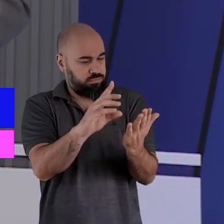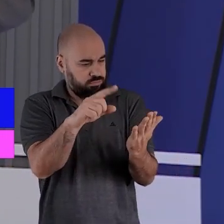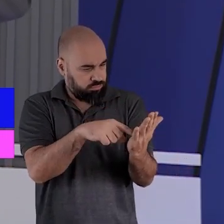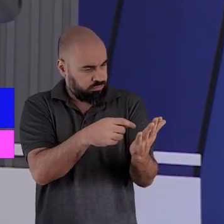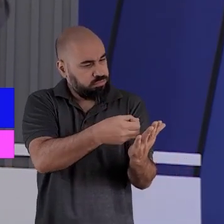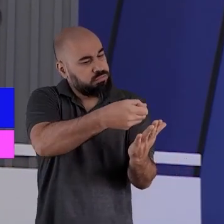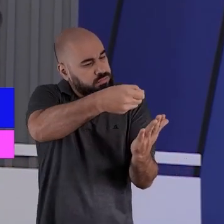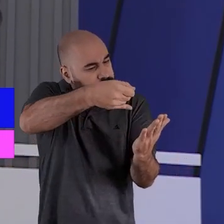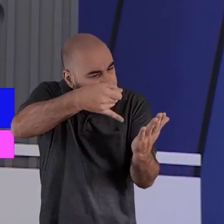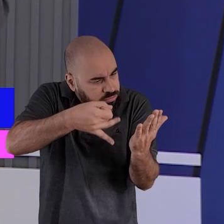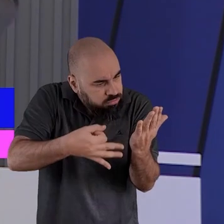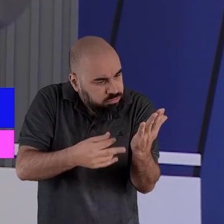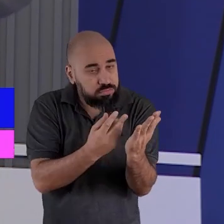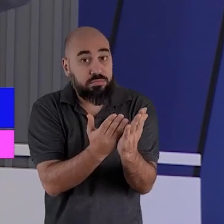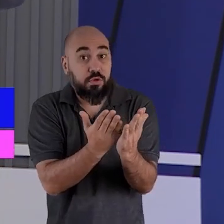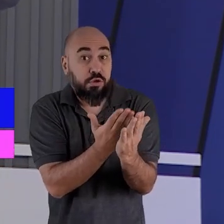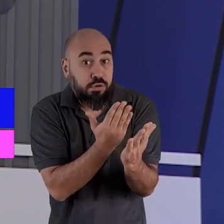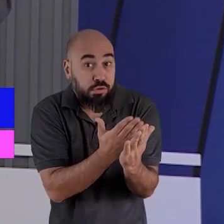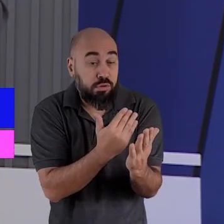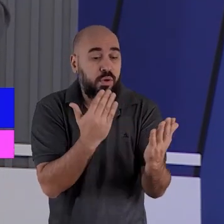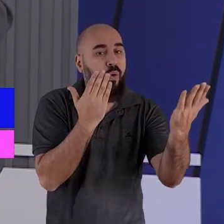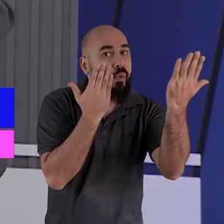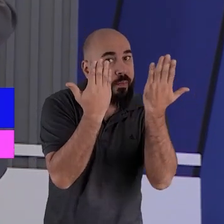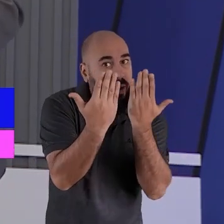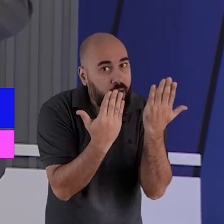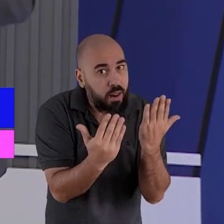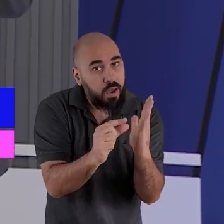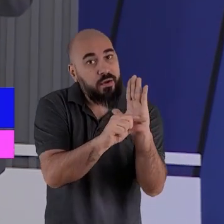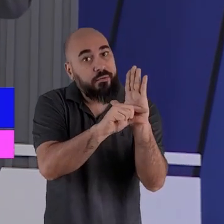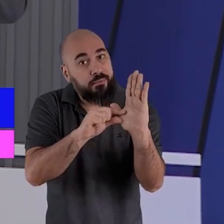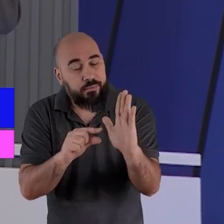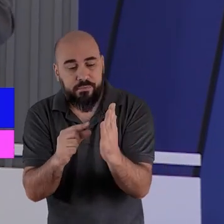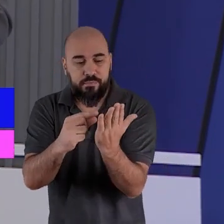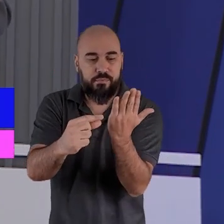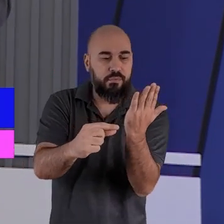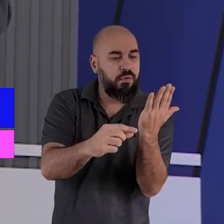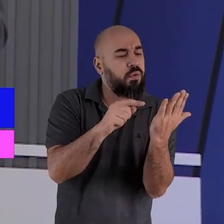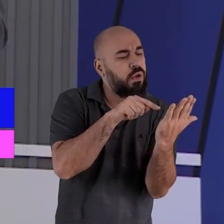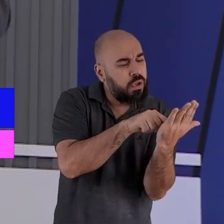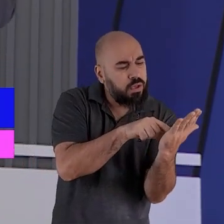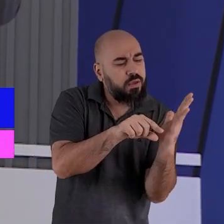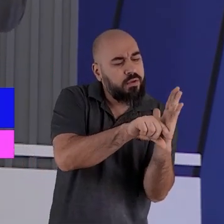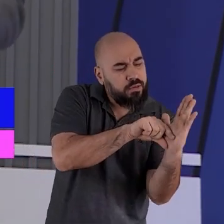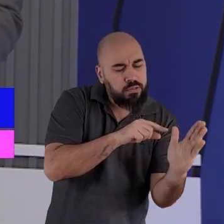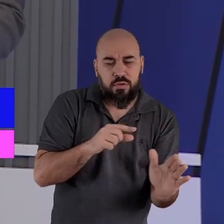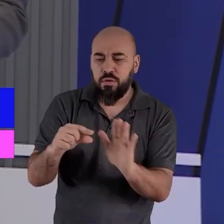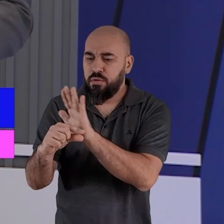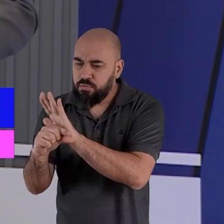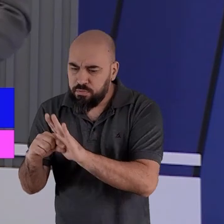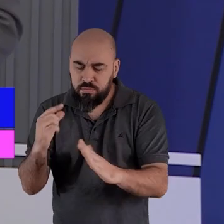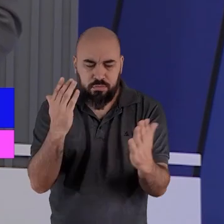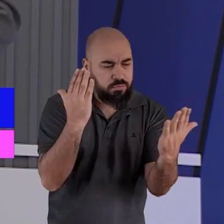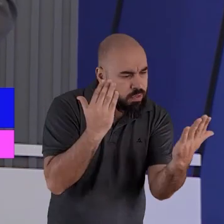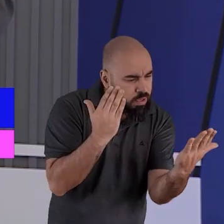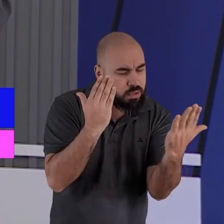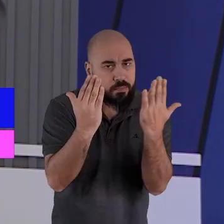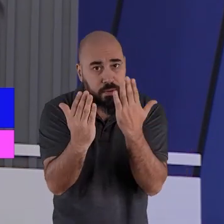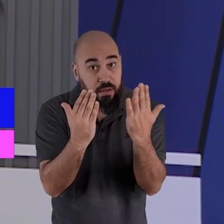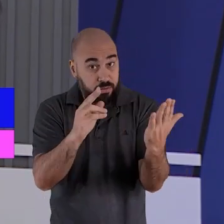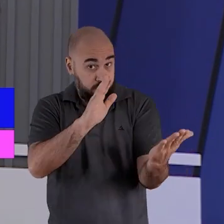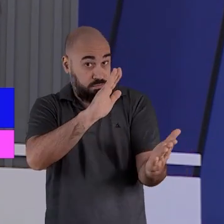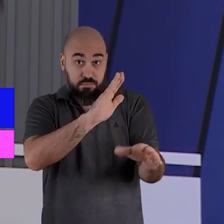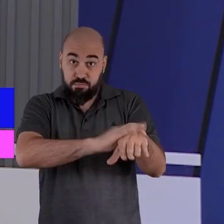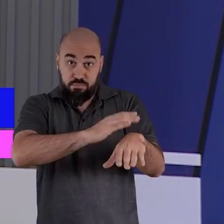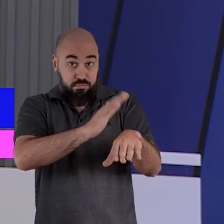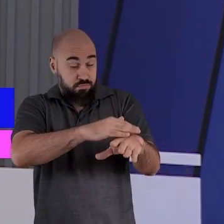Bíblia, ler a Bíblia, comparar os versículos bíblicos para que a própria Bíblia se interprete. Esta é uma